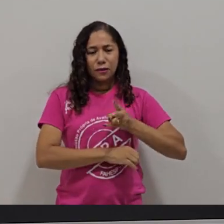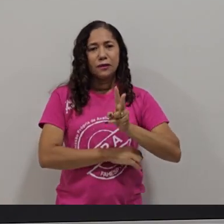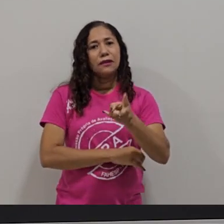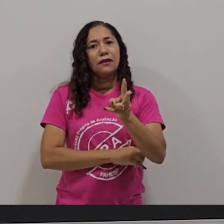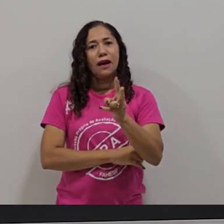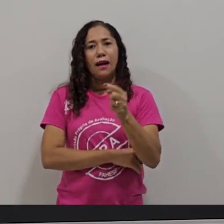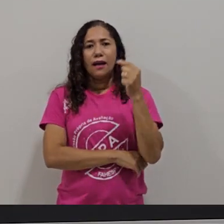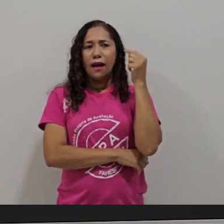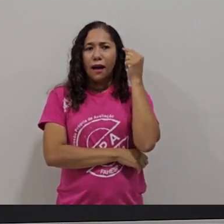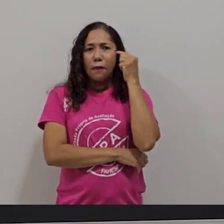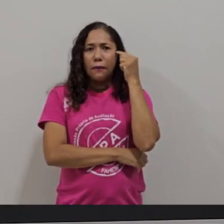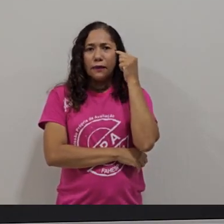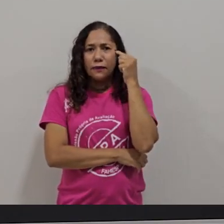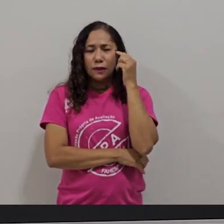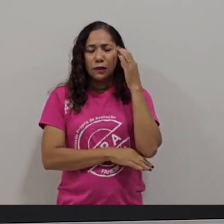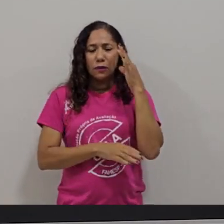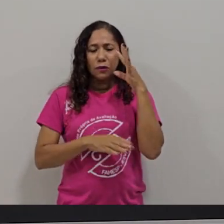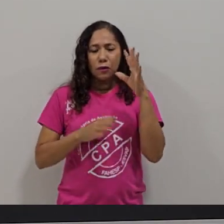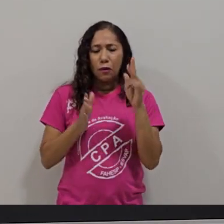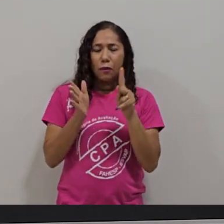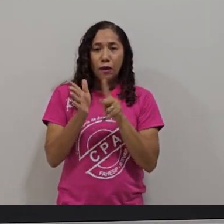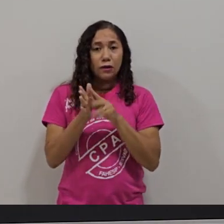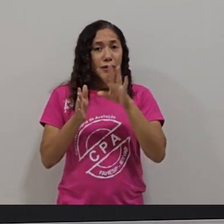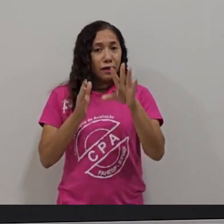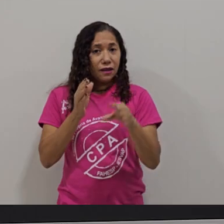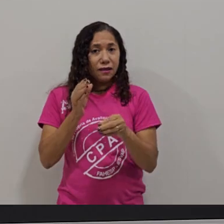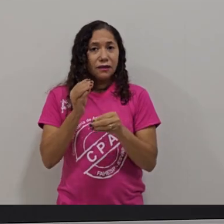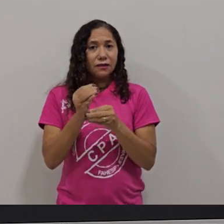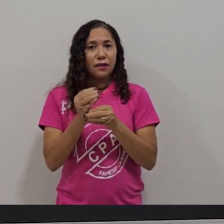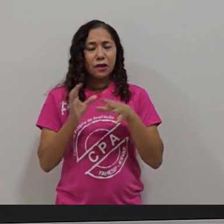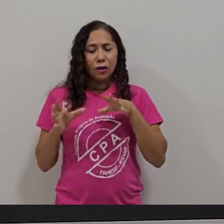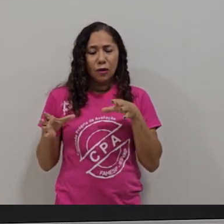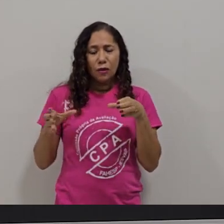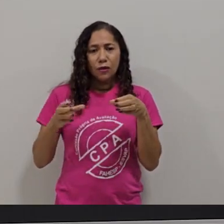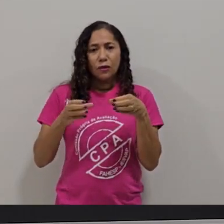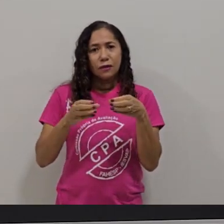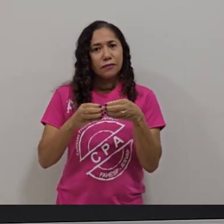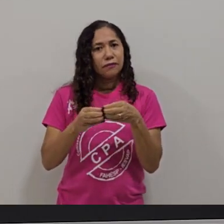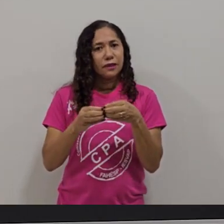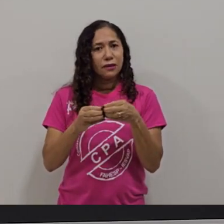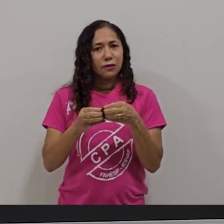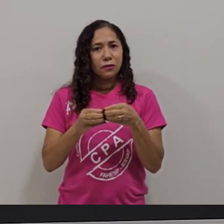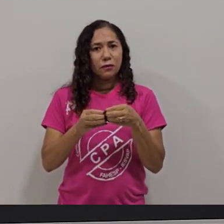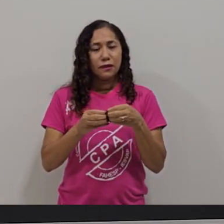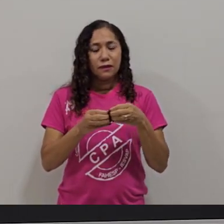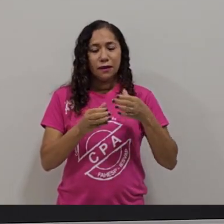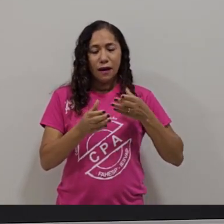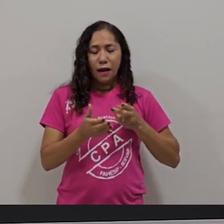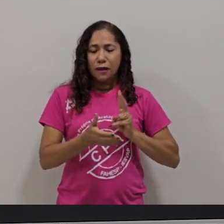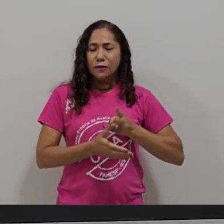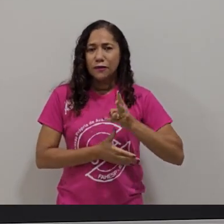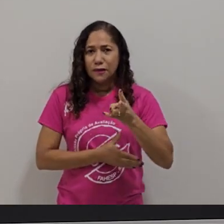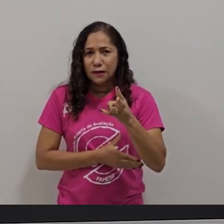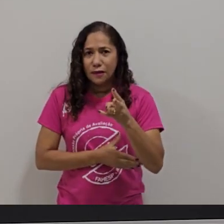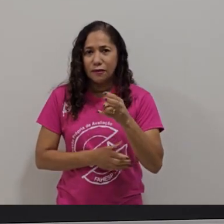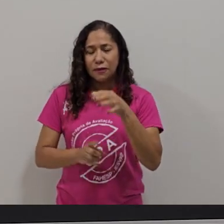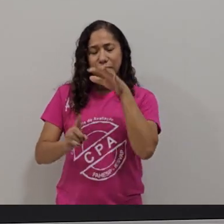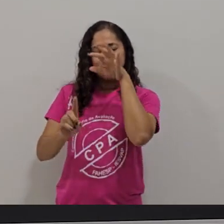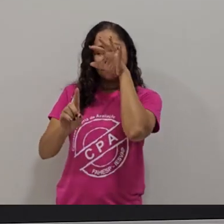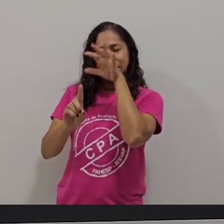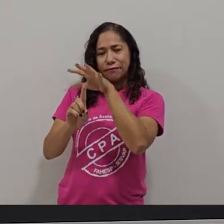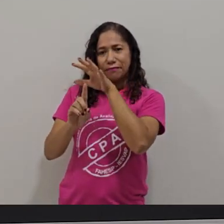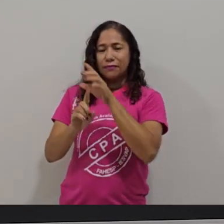continuidade, porque isso é uma proposta do projeto integrador, é que todas as turmas que venham depois, elas possam se inspirar e